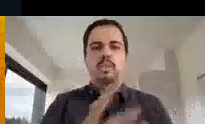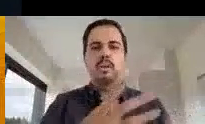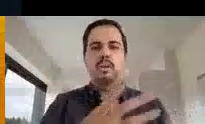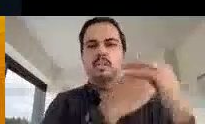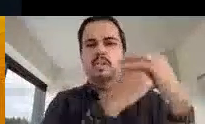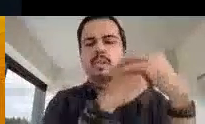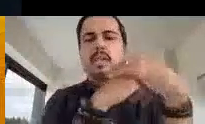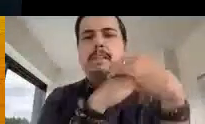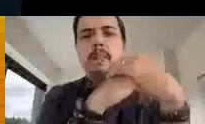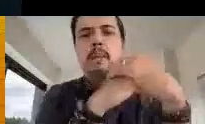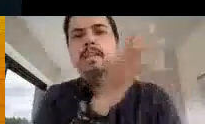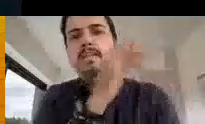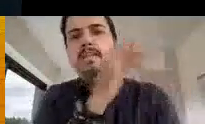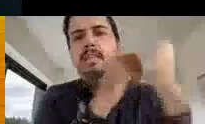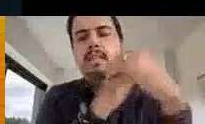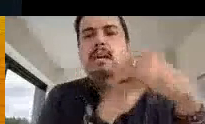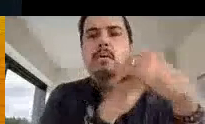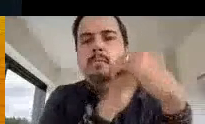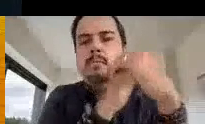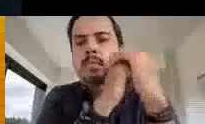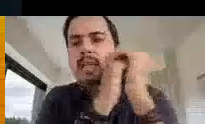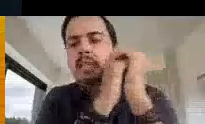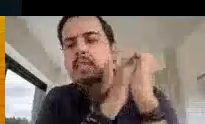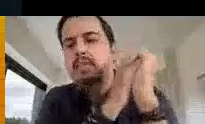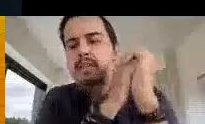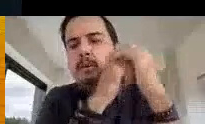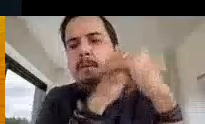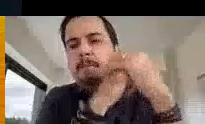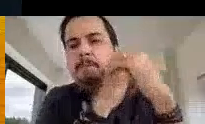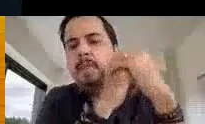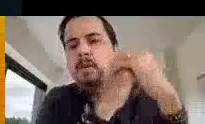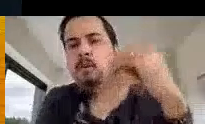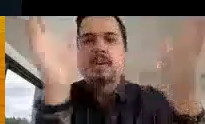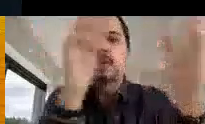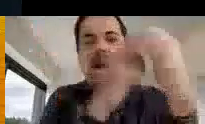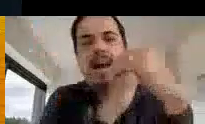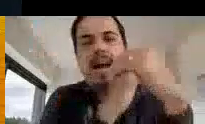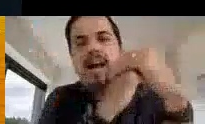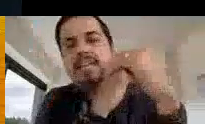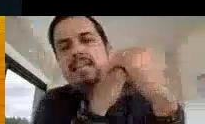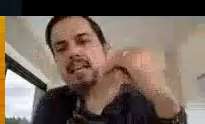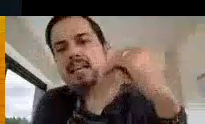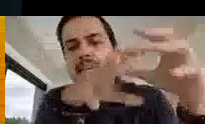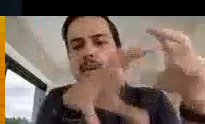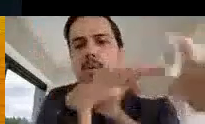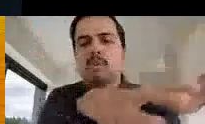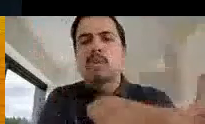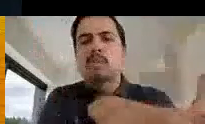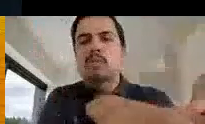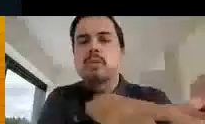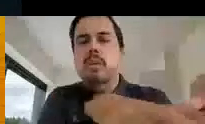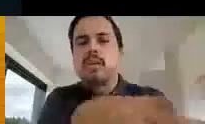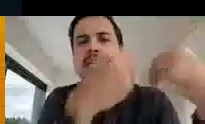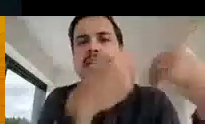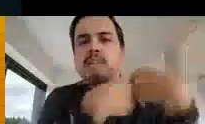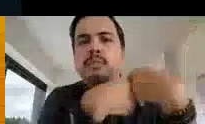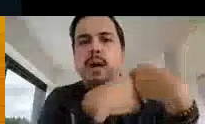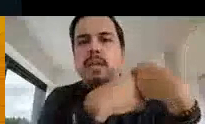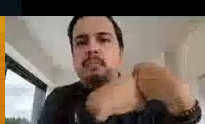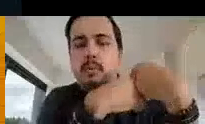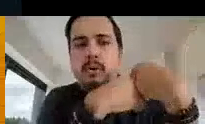muito bonito, mas no final ele está te vendendo ali marketing digital, está te vendendo como vender online. E não é só